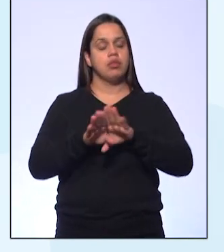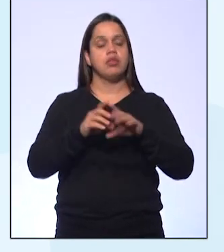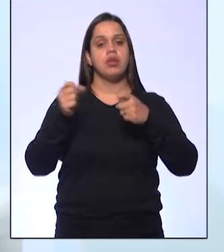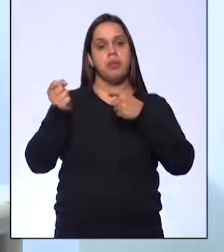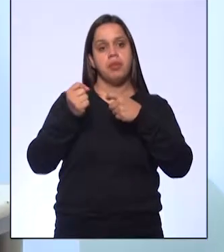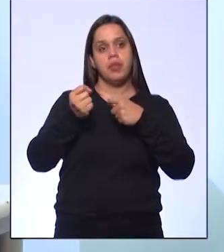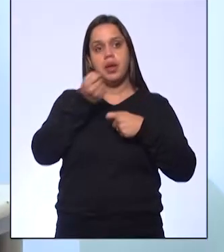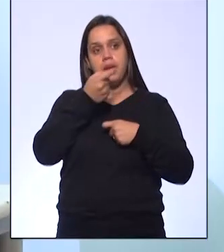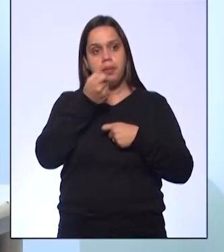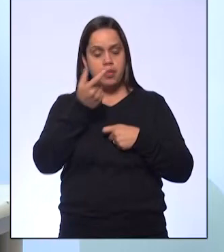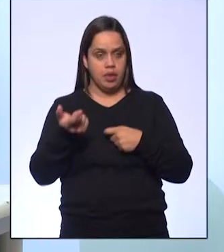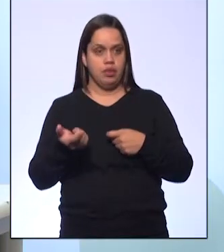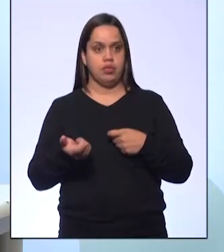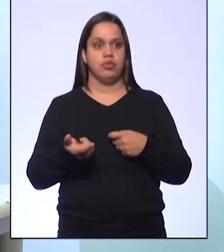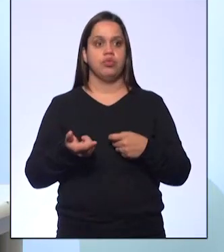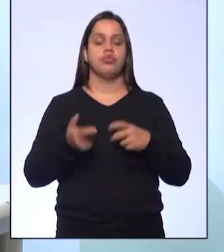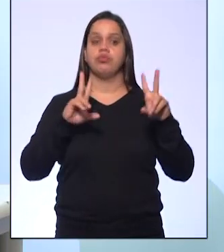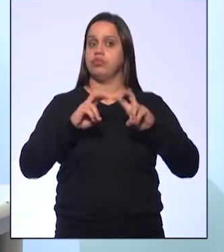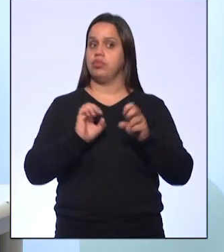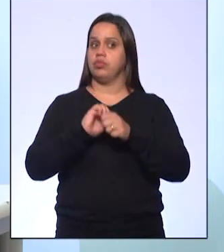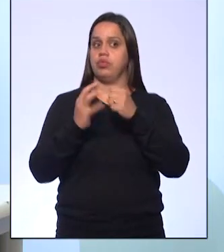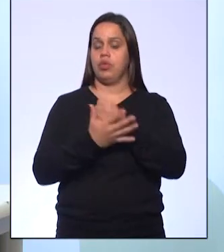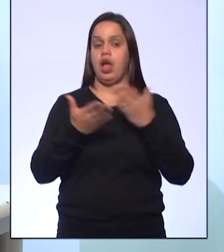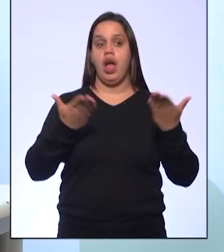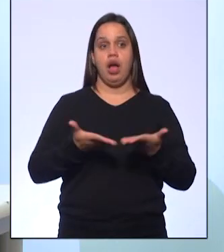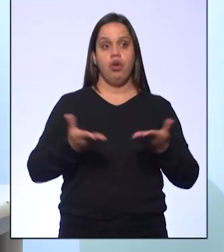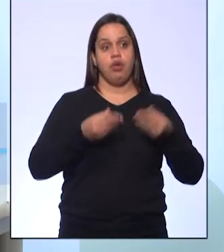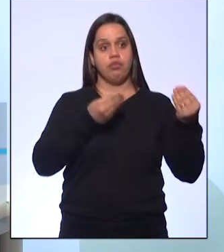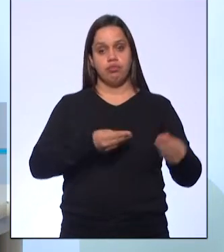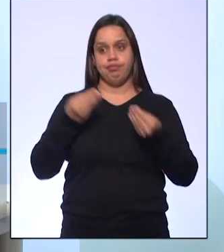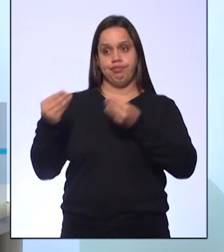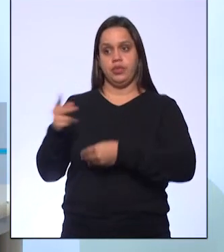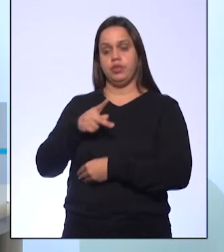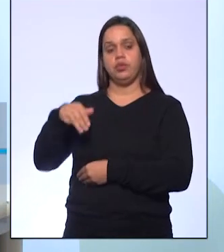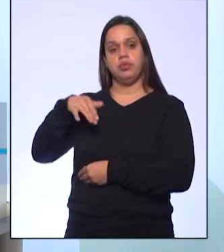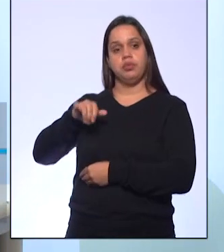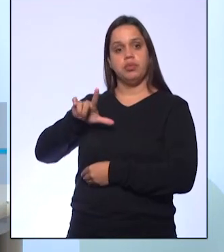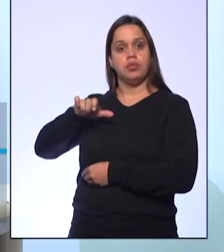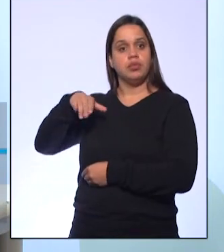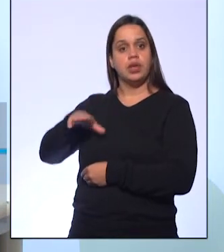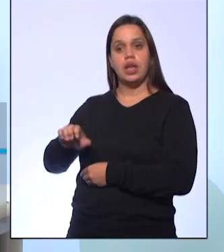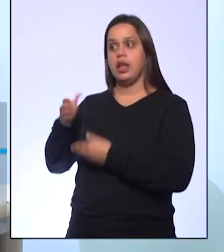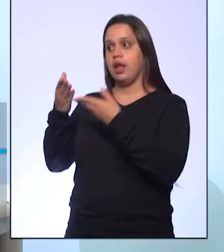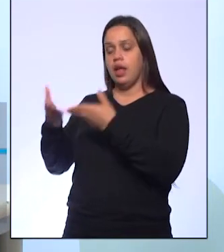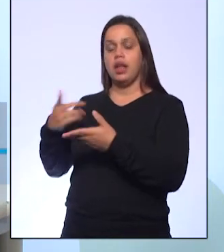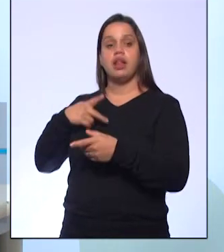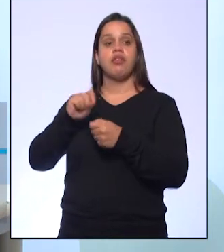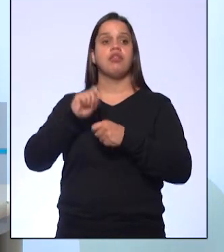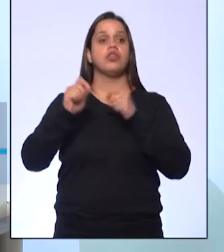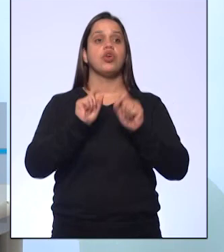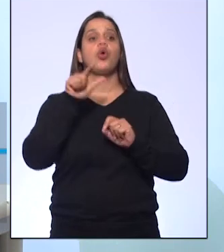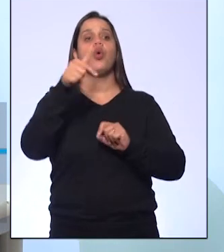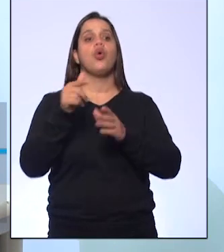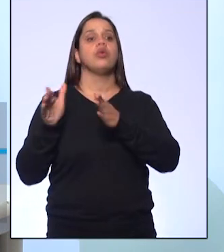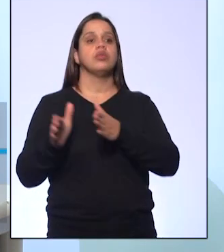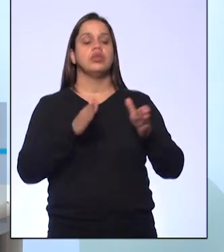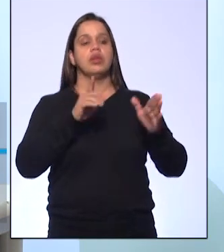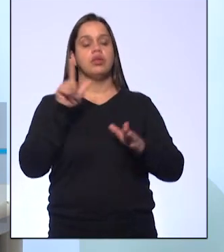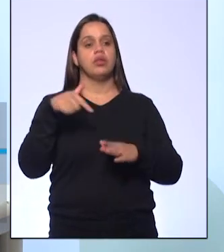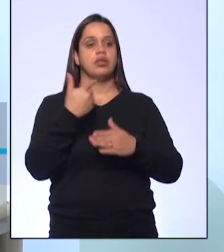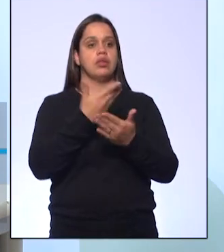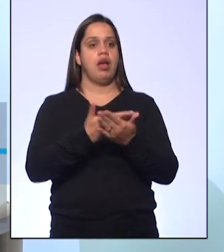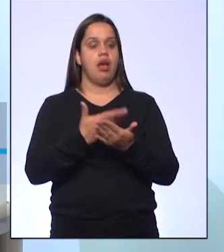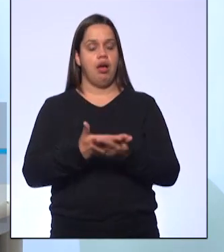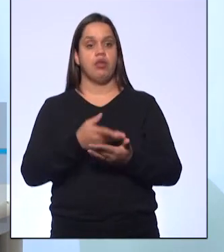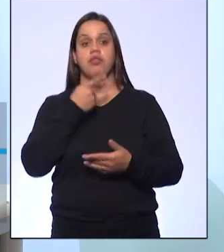medicamentos. Então, agora, a gente vai passar a palavra para a professora Milene, que ela vai agora para uma outra etapa da nossa aula. Ela vai falar